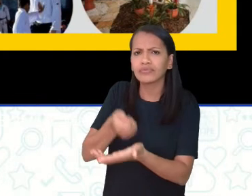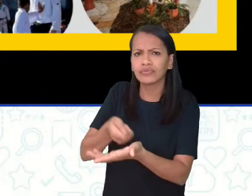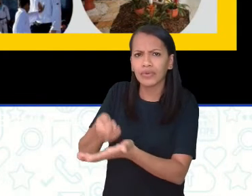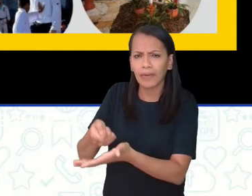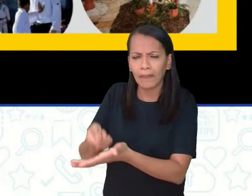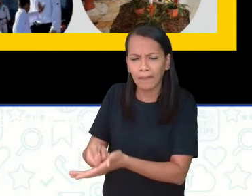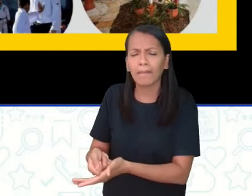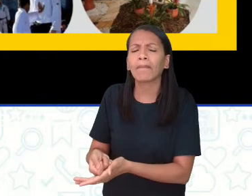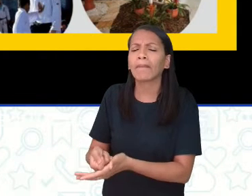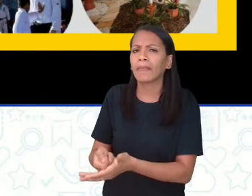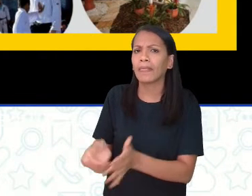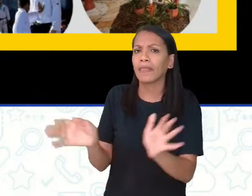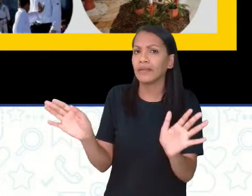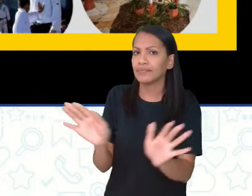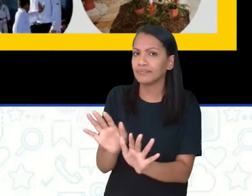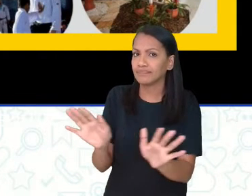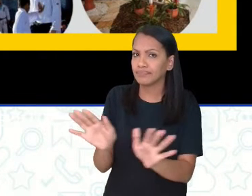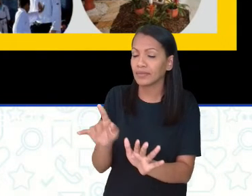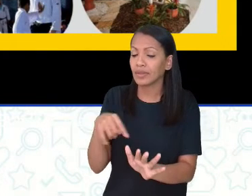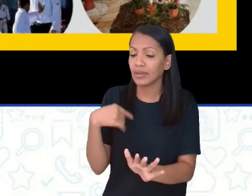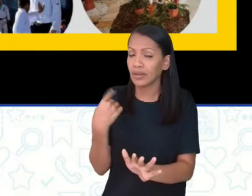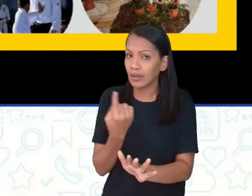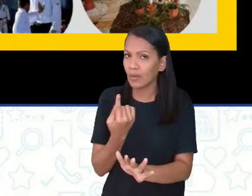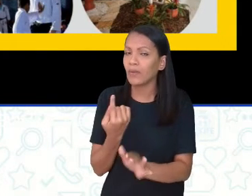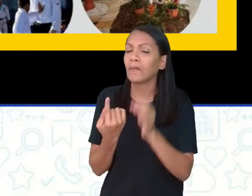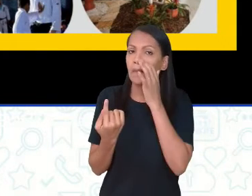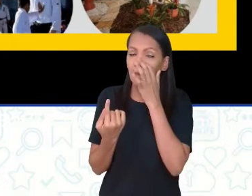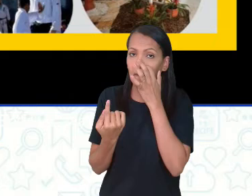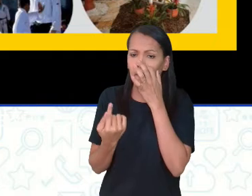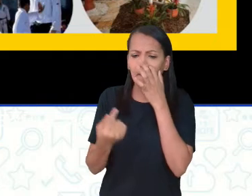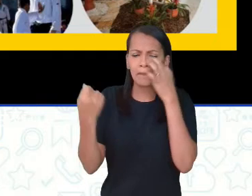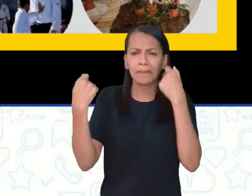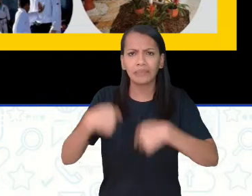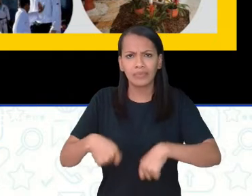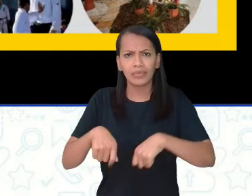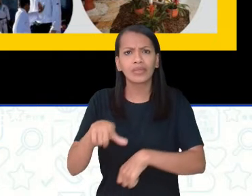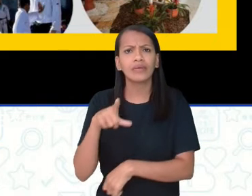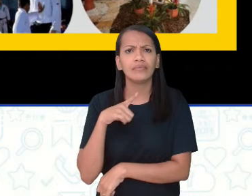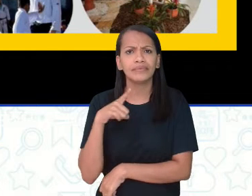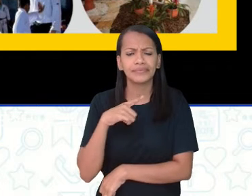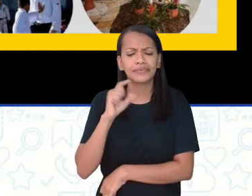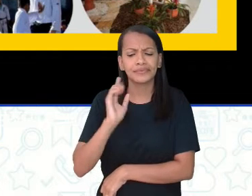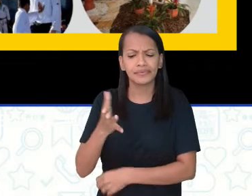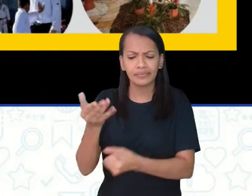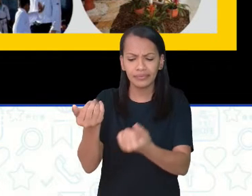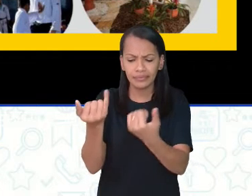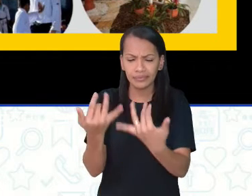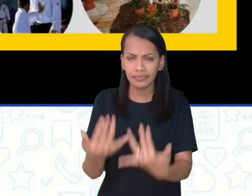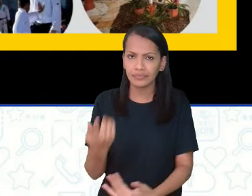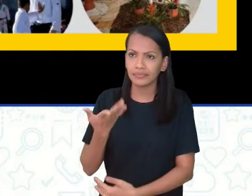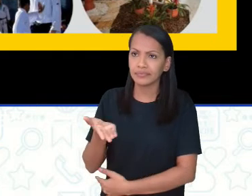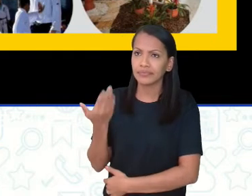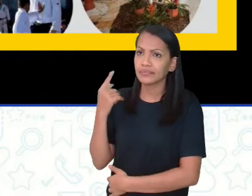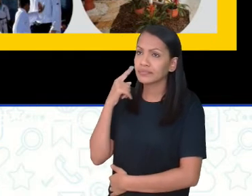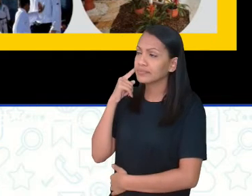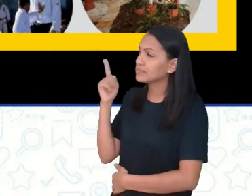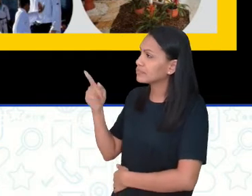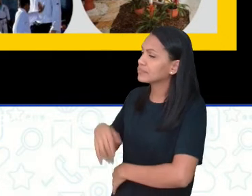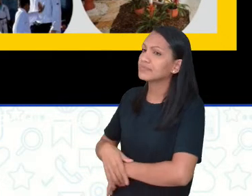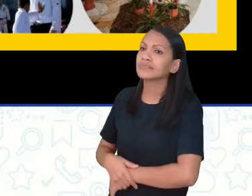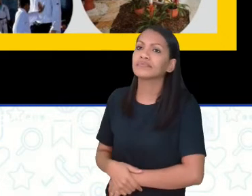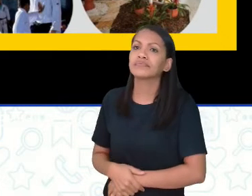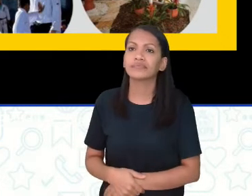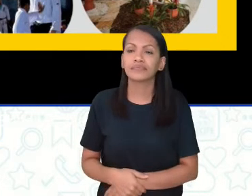que é aquela parte do nosso lazer, né? Temos aí mais um ponto, que é a proteção e o incentivo